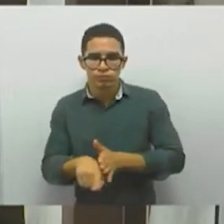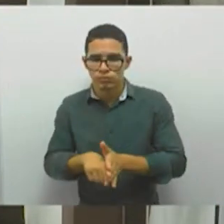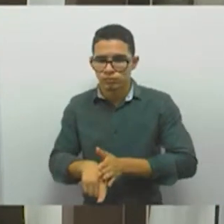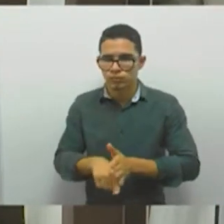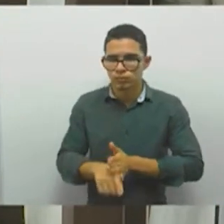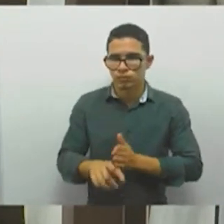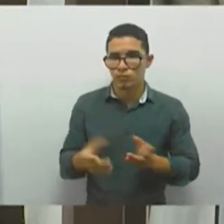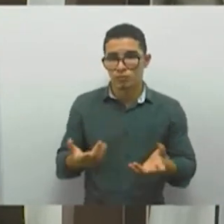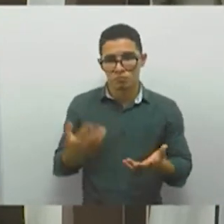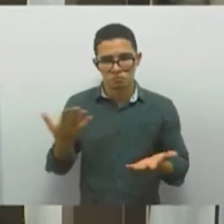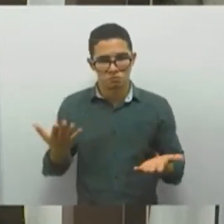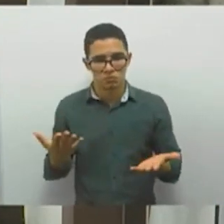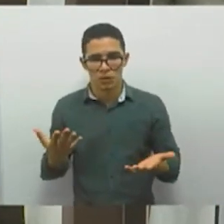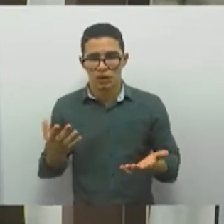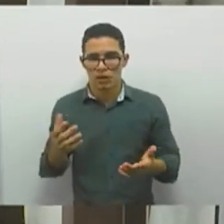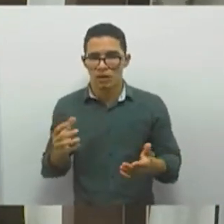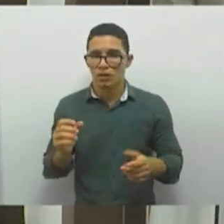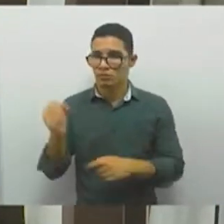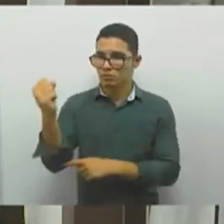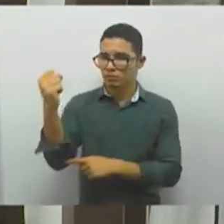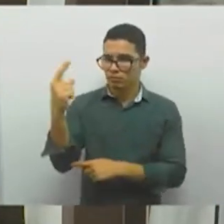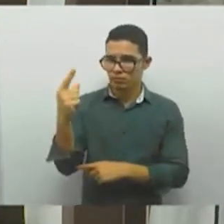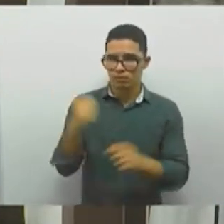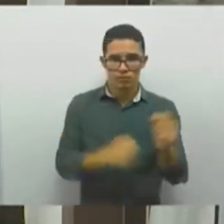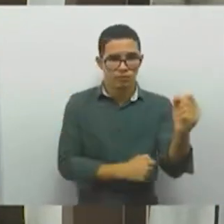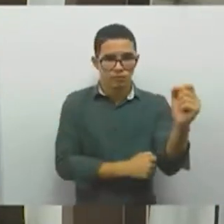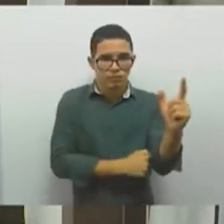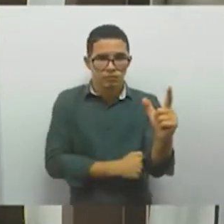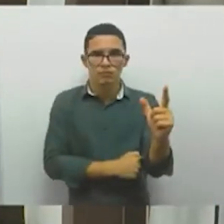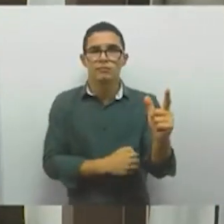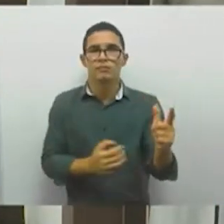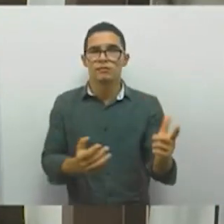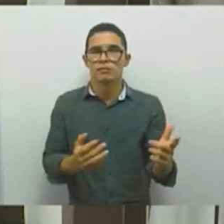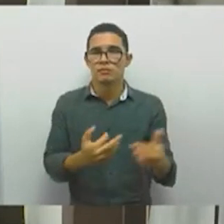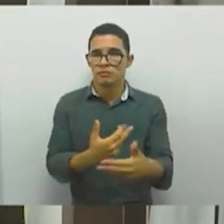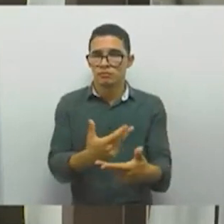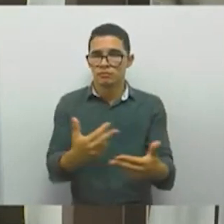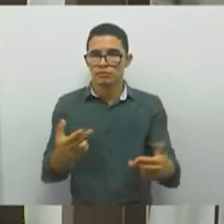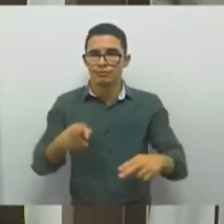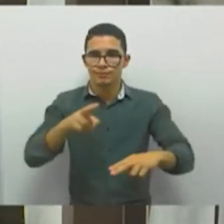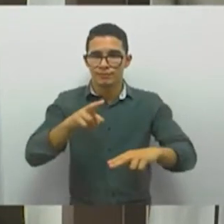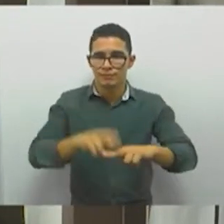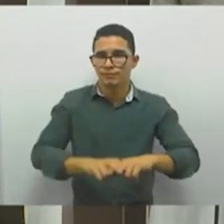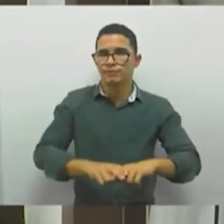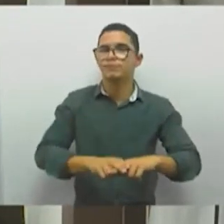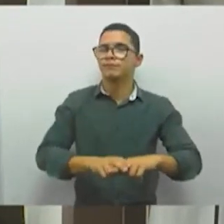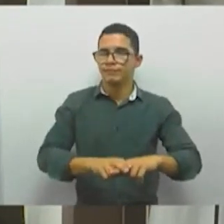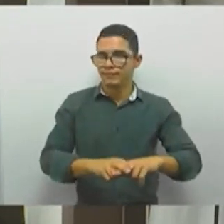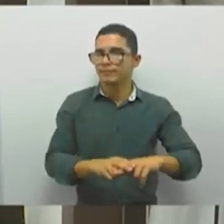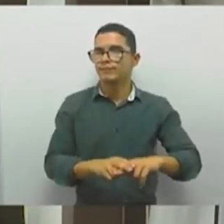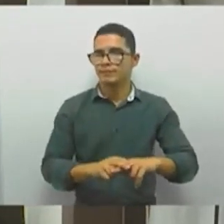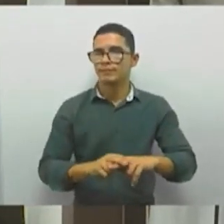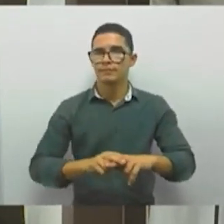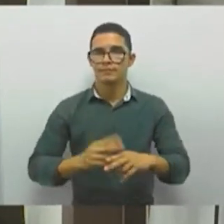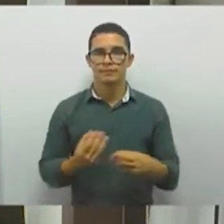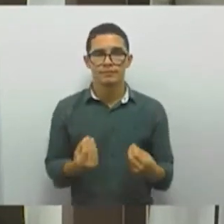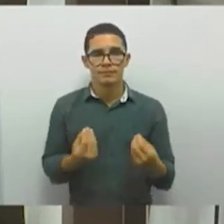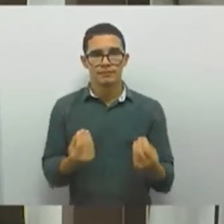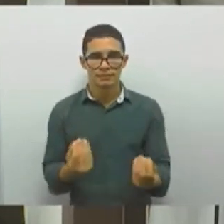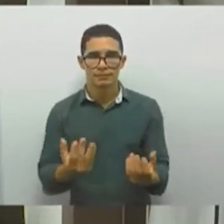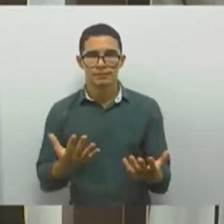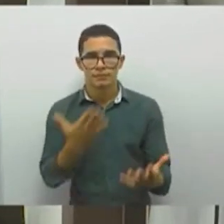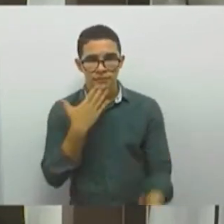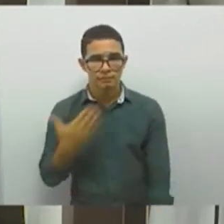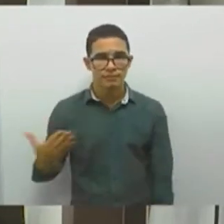ver a possibilidade de fazer a instalação desses bancos lá dessa iluminação para dar